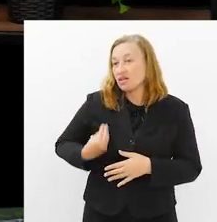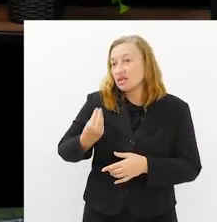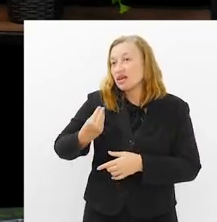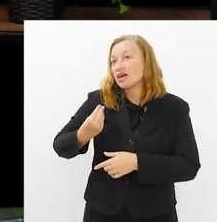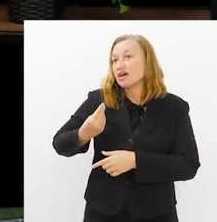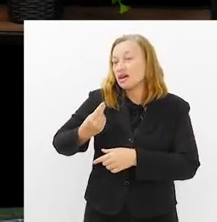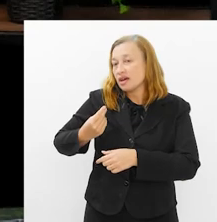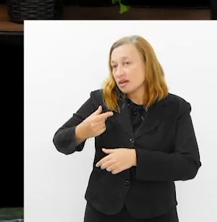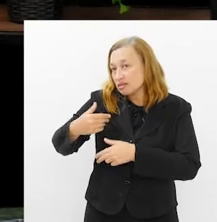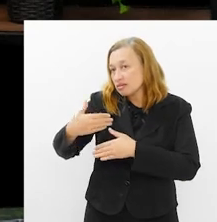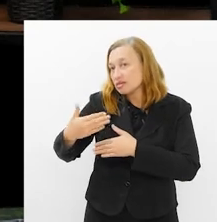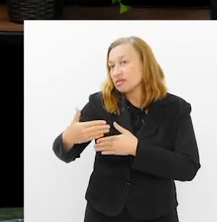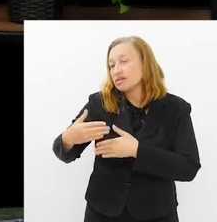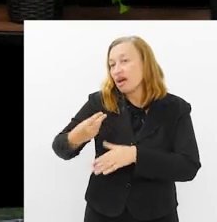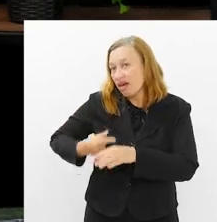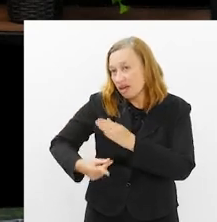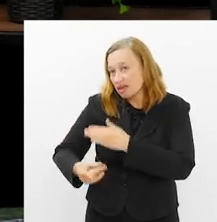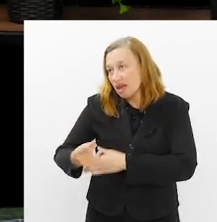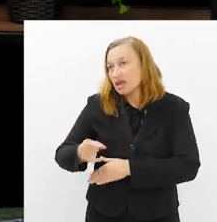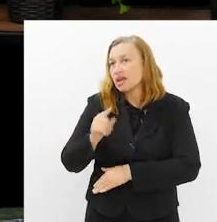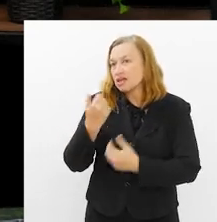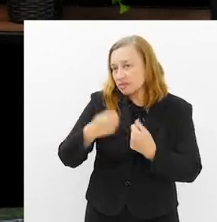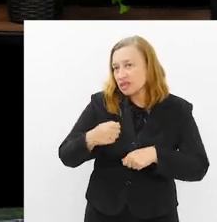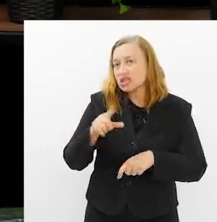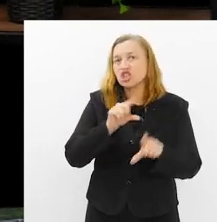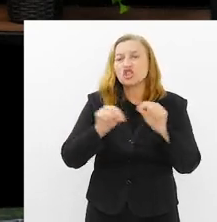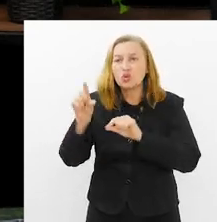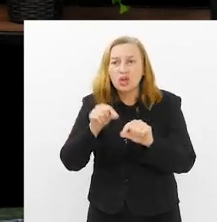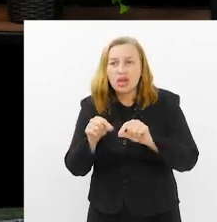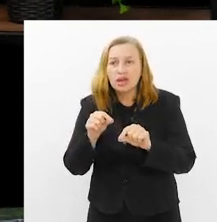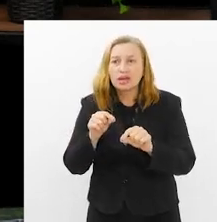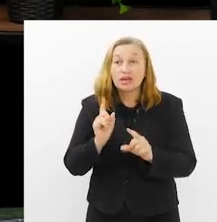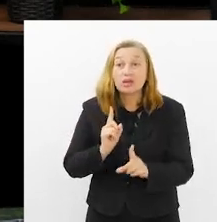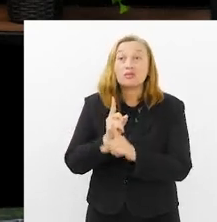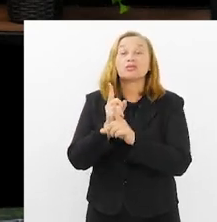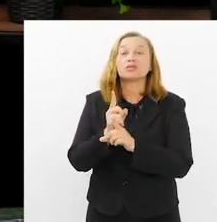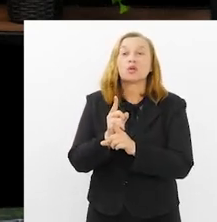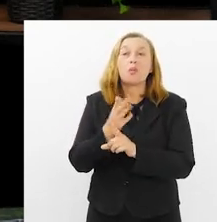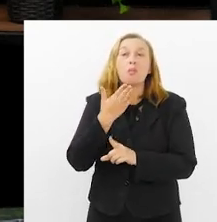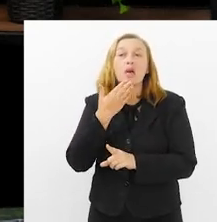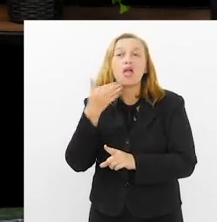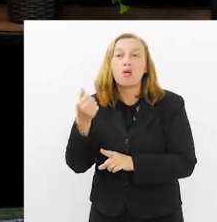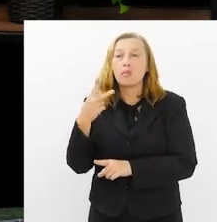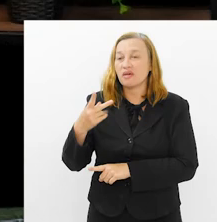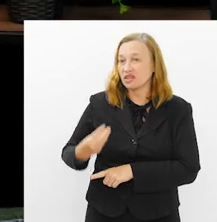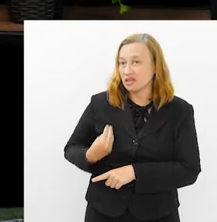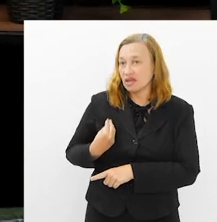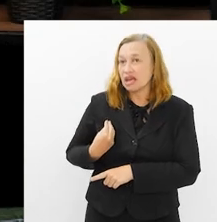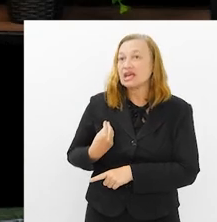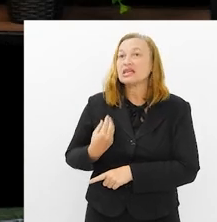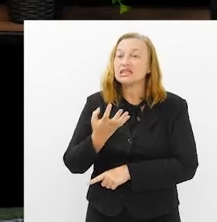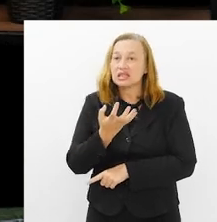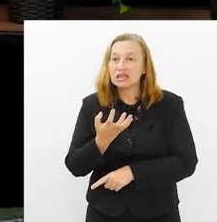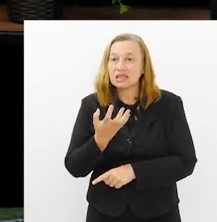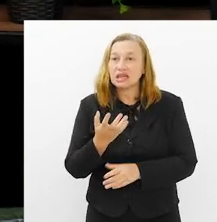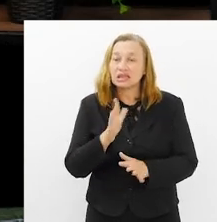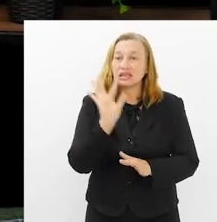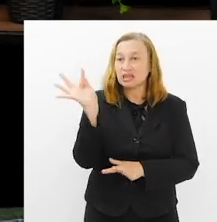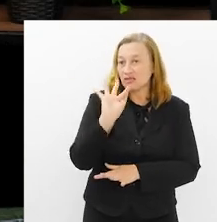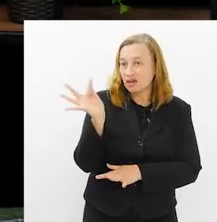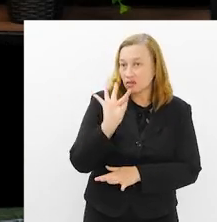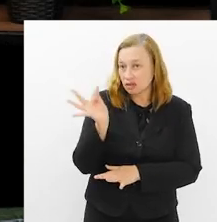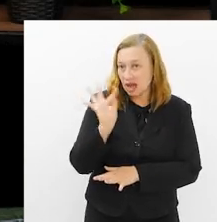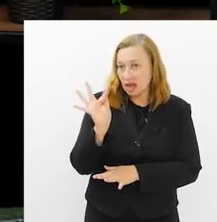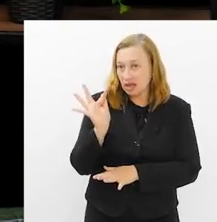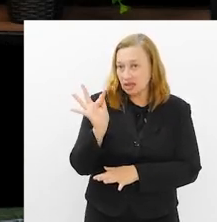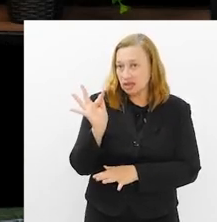para eles é que a vida é longa, que eles precisam ver o que eles querem, descobrir. Descobrir se eles querem